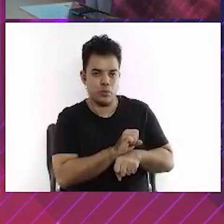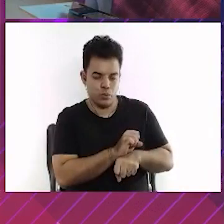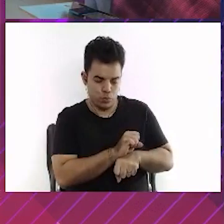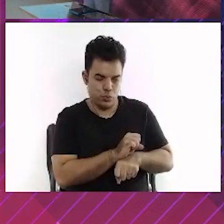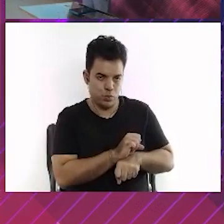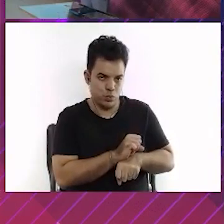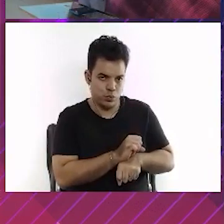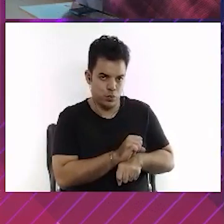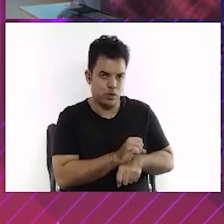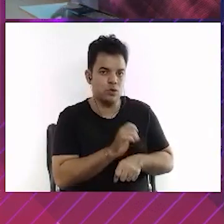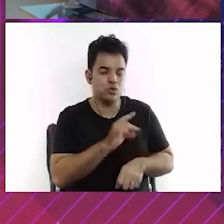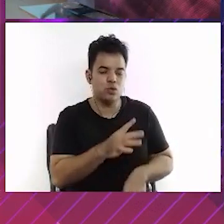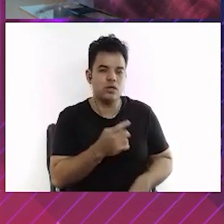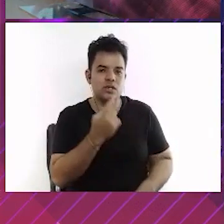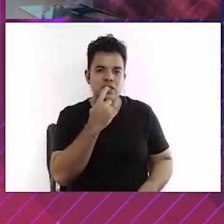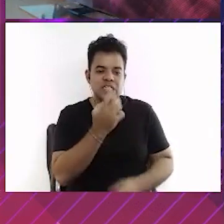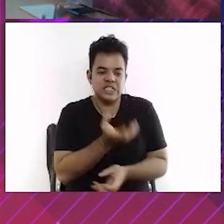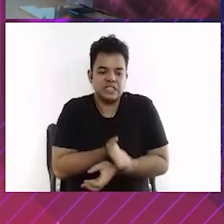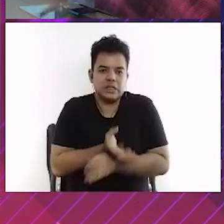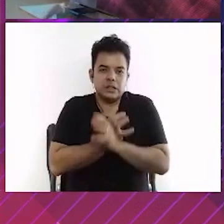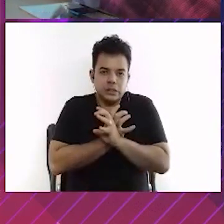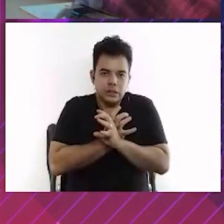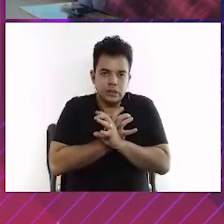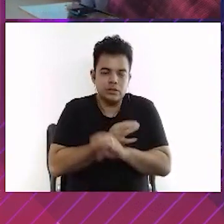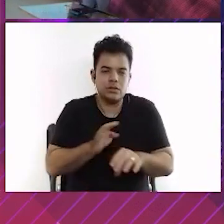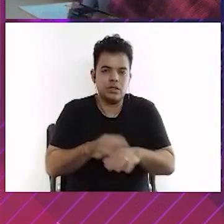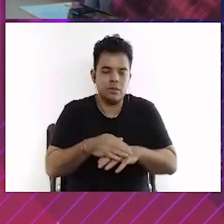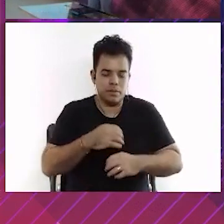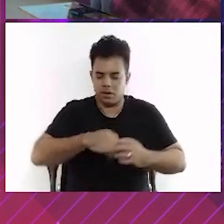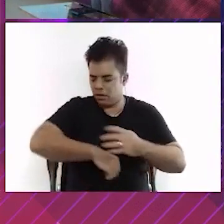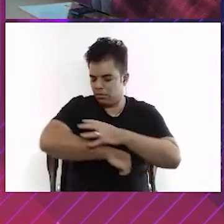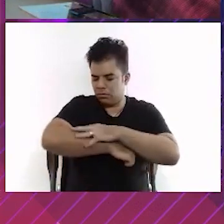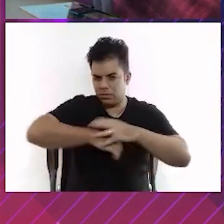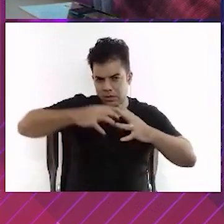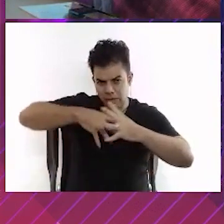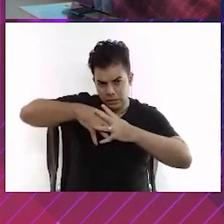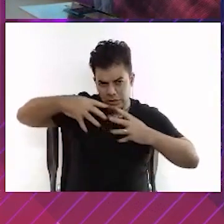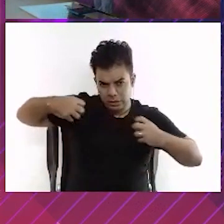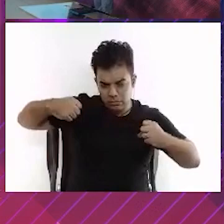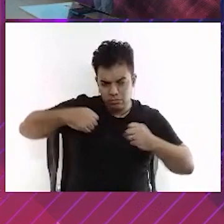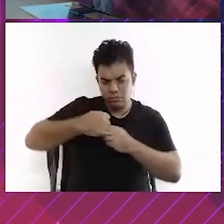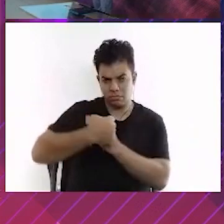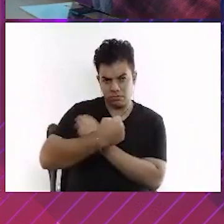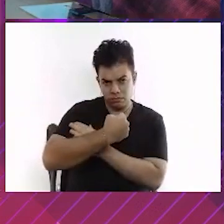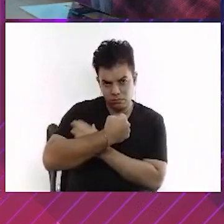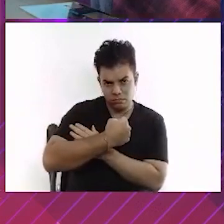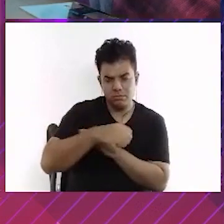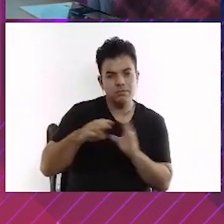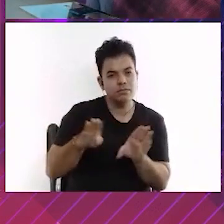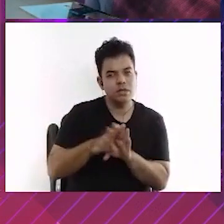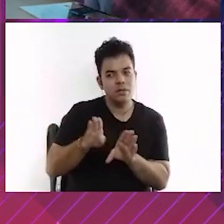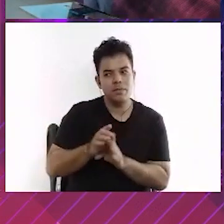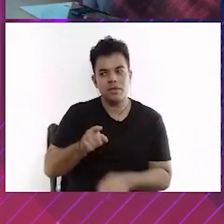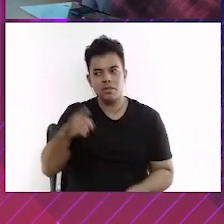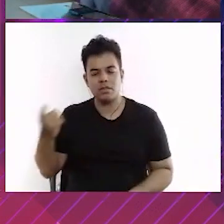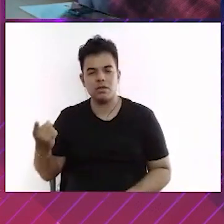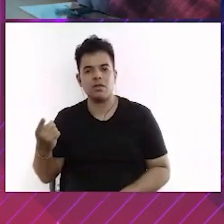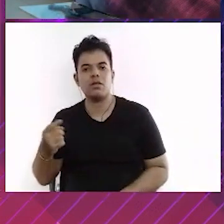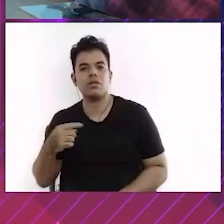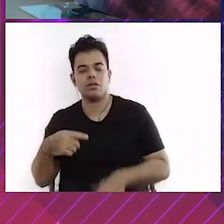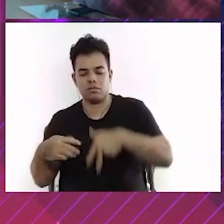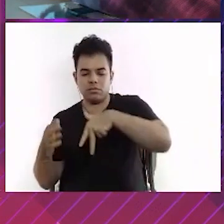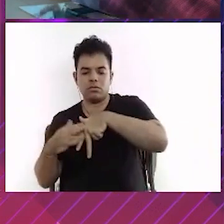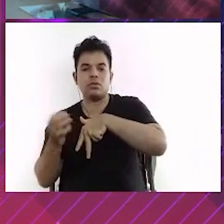doar ossos, ele consegue doar músculos, tecidos. E temos o doador em morte encefálica. Esse doador em